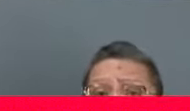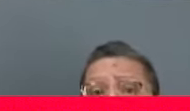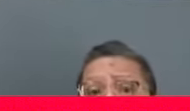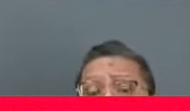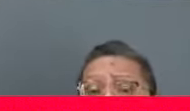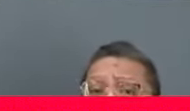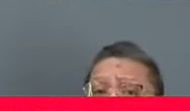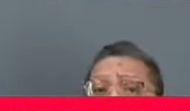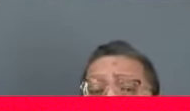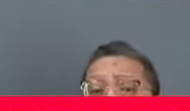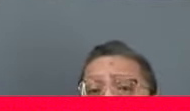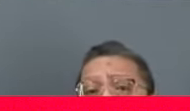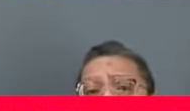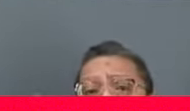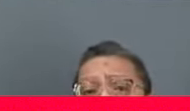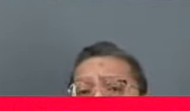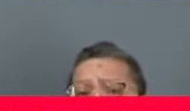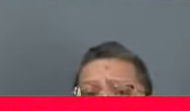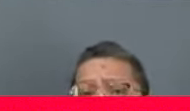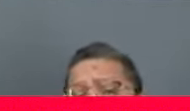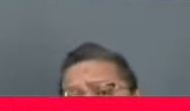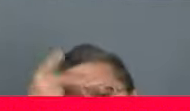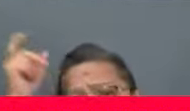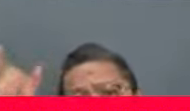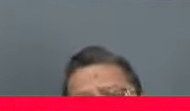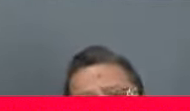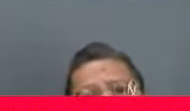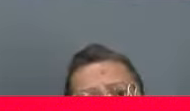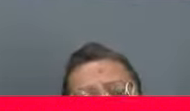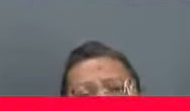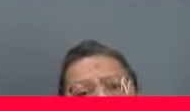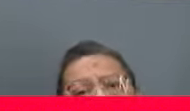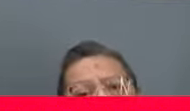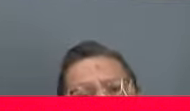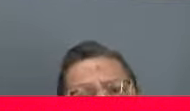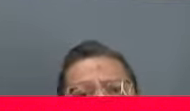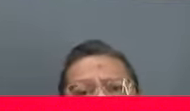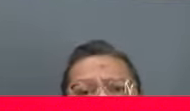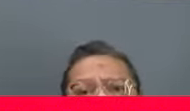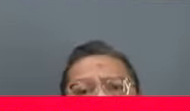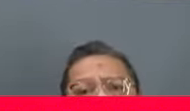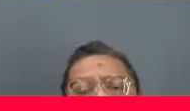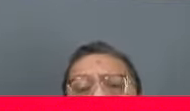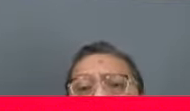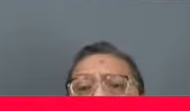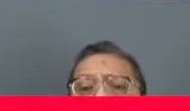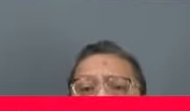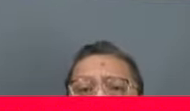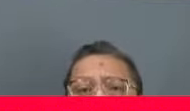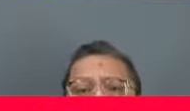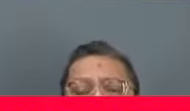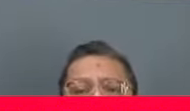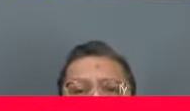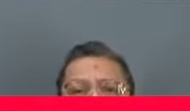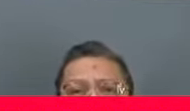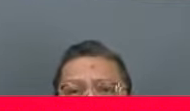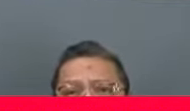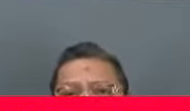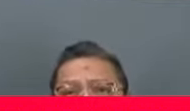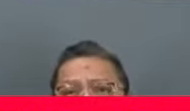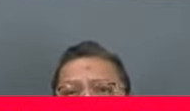num uma pessoa de forma a uma pessoa de forma legal e para concluir Presidente